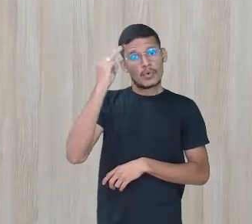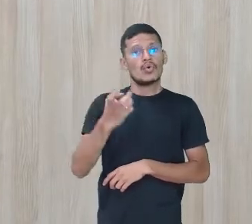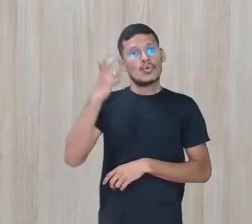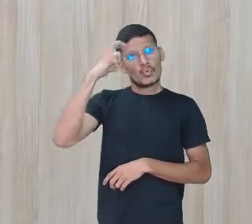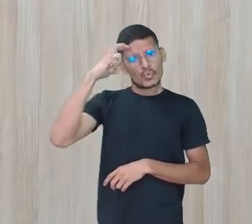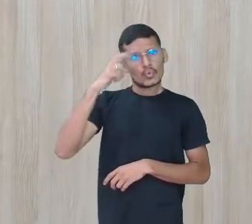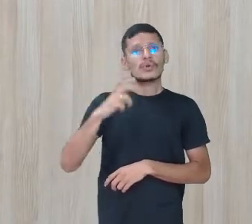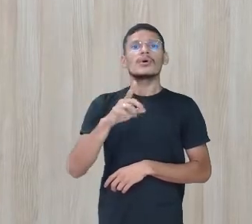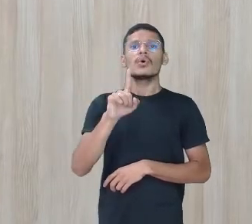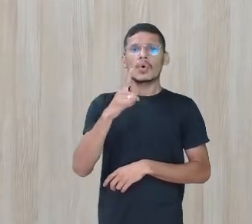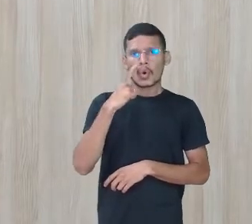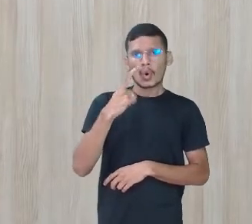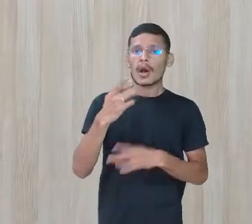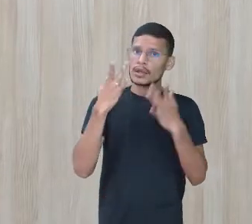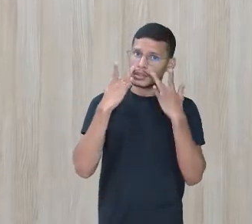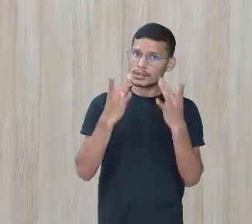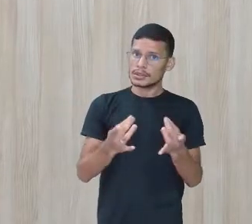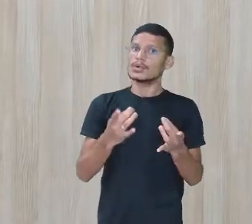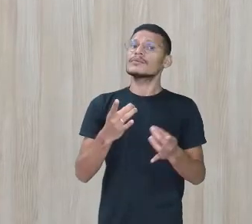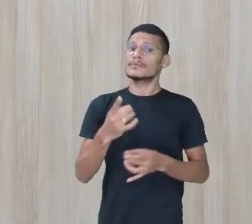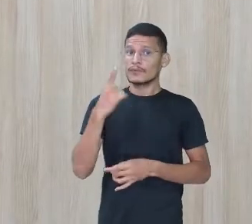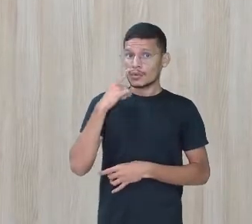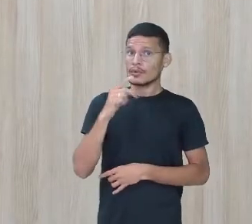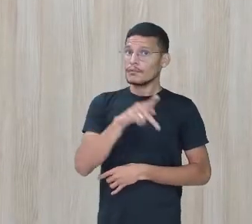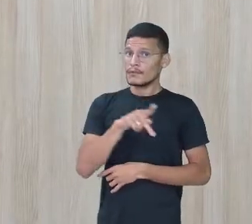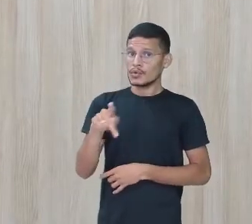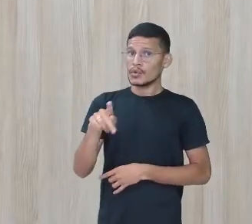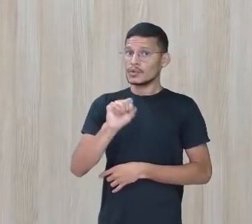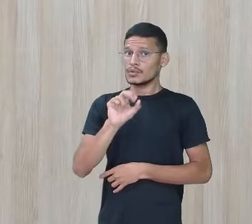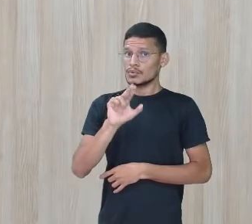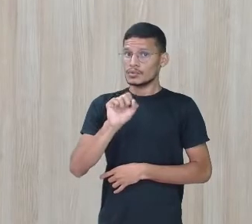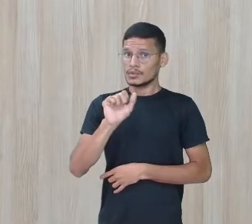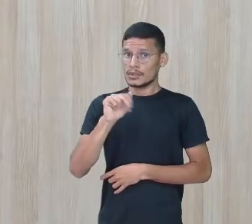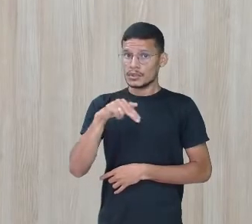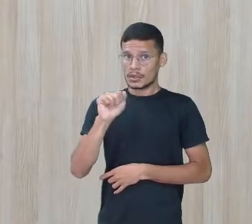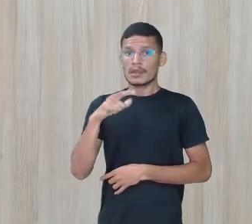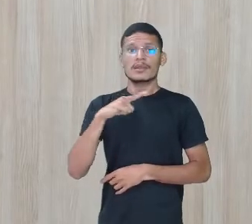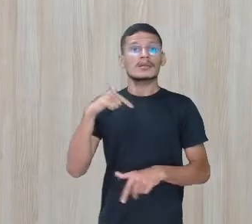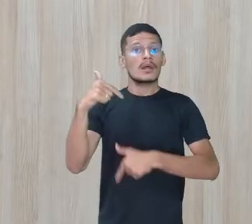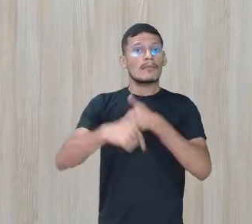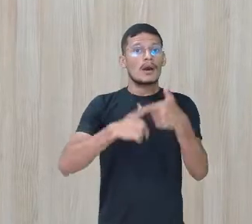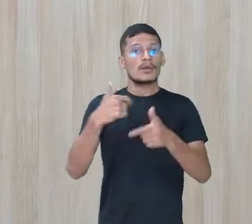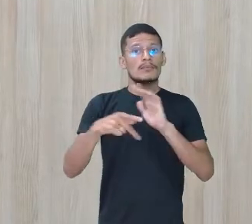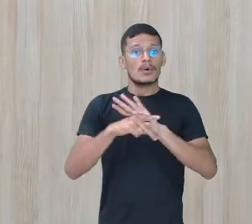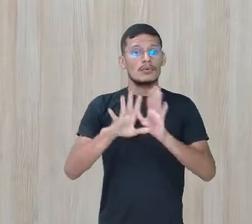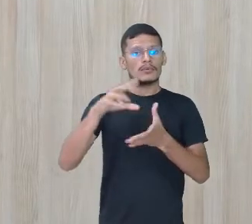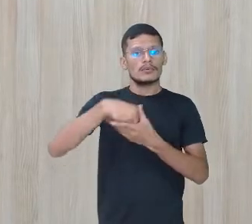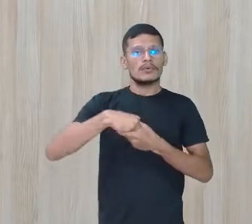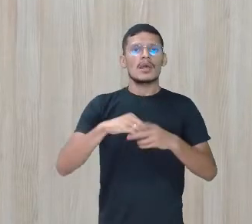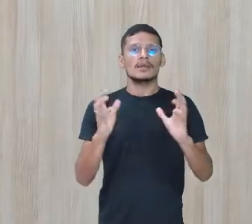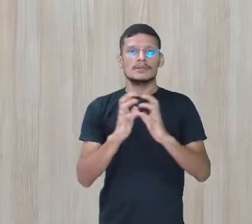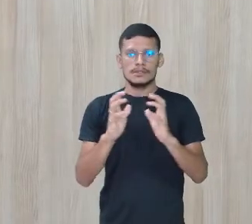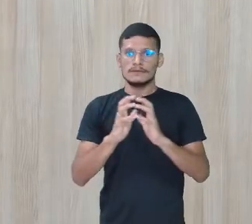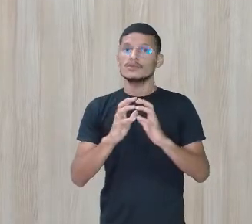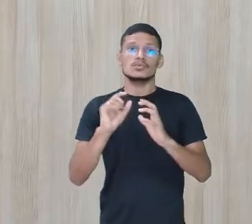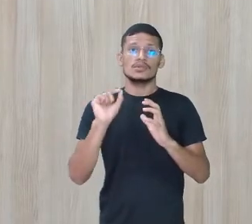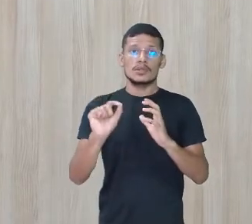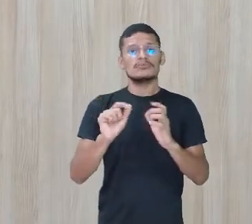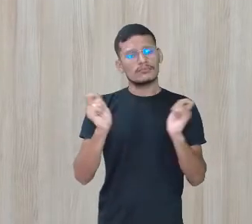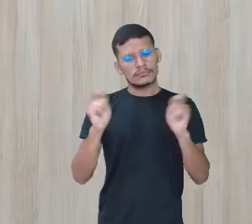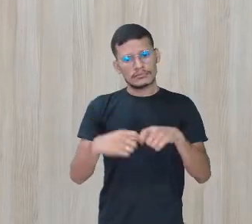cultura, né, é só chamar a atenção para uma coisa. A professora Suzana, né, que vocês viram agora, ela tem um trabalho muito bacana na Rede do Recife, né, e de